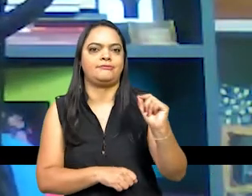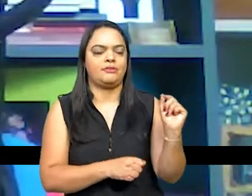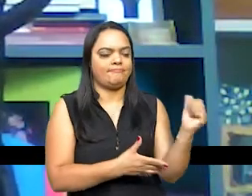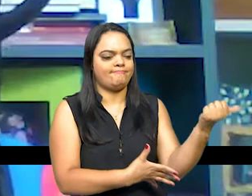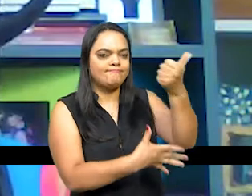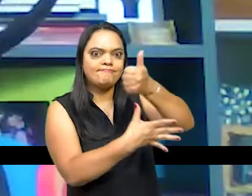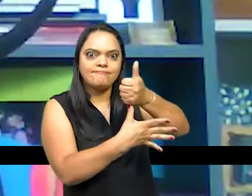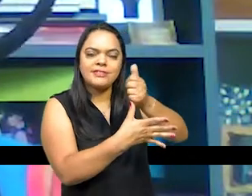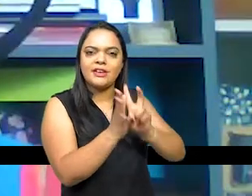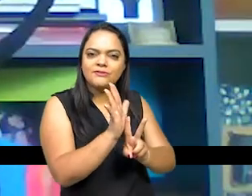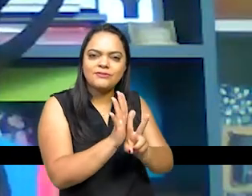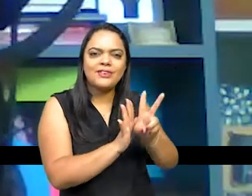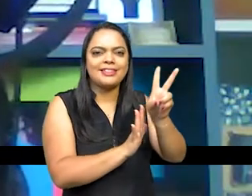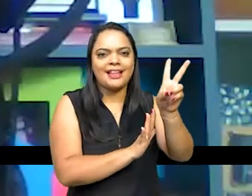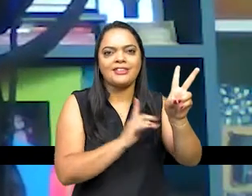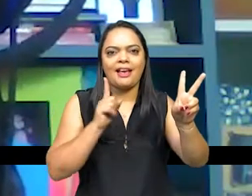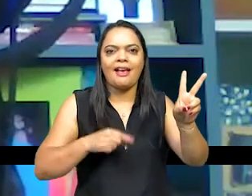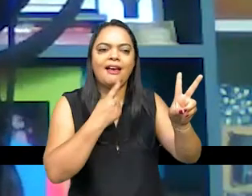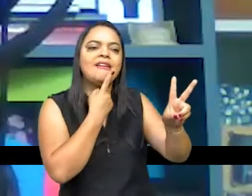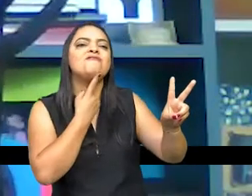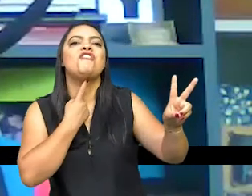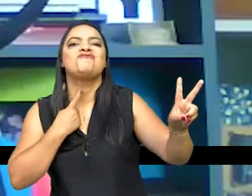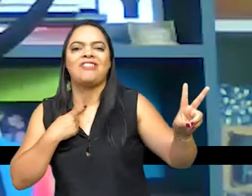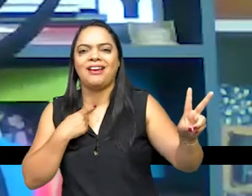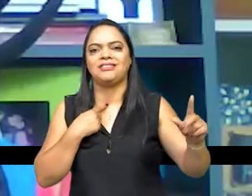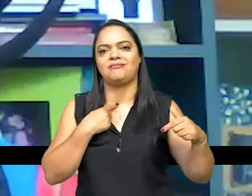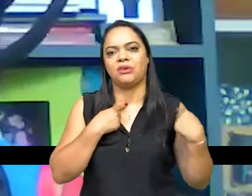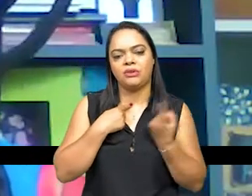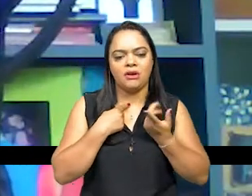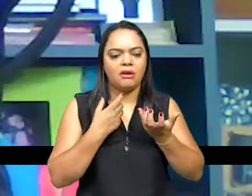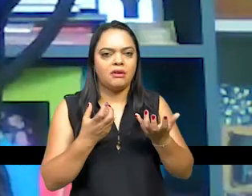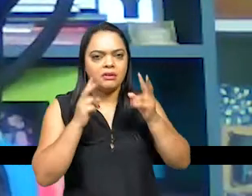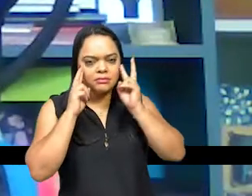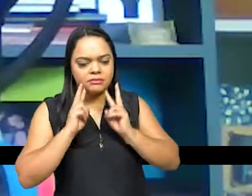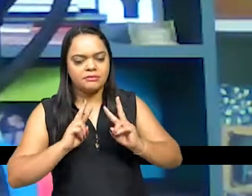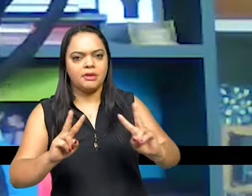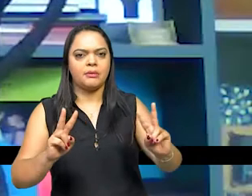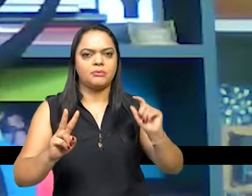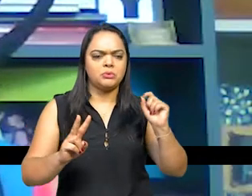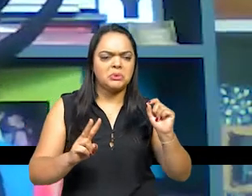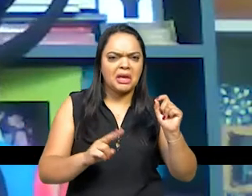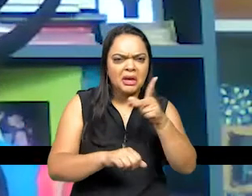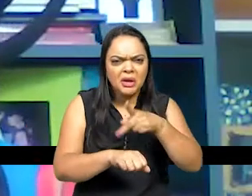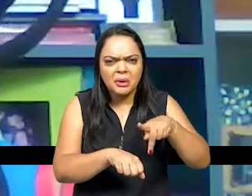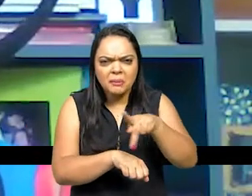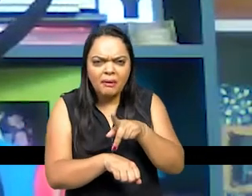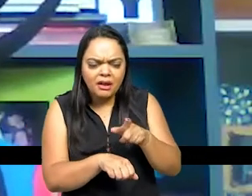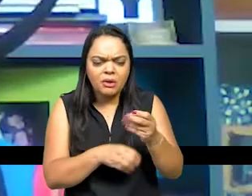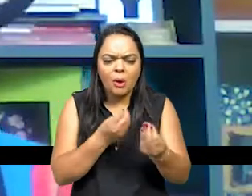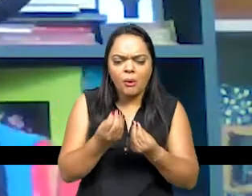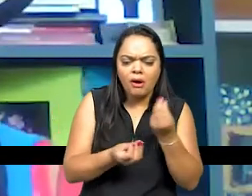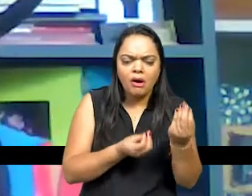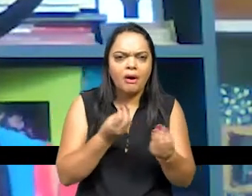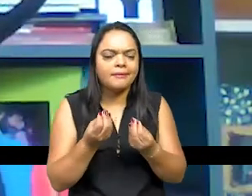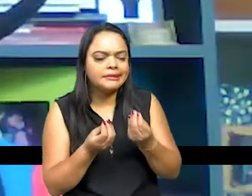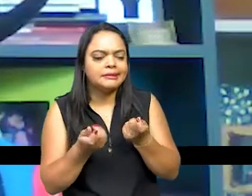vantagem, ela se torna um objeto de desejo, né? E a gente vai ter a trajetória no nosso país de como essas negociações